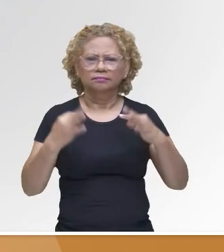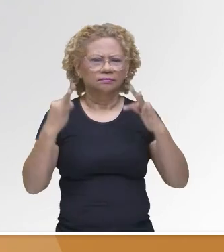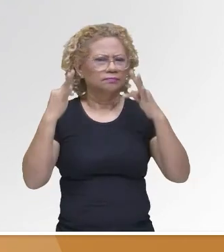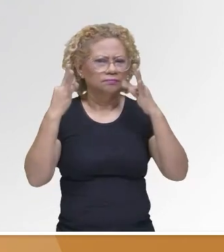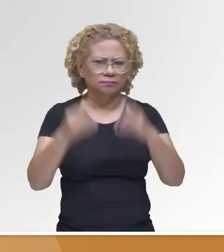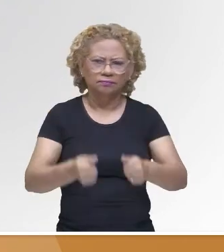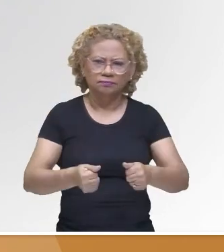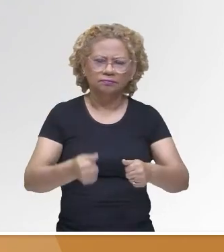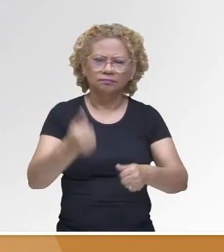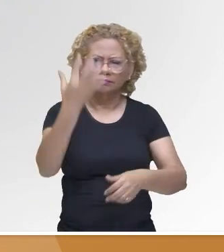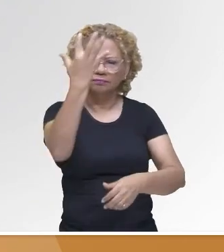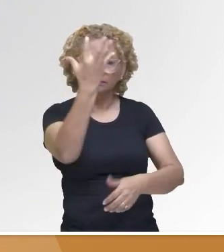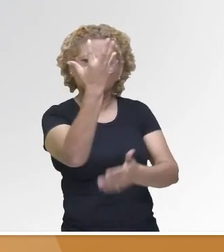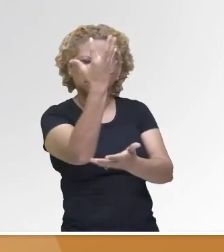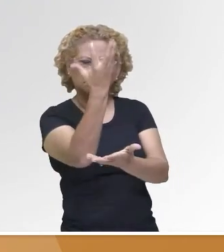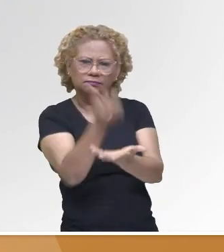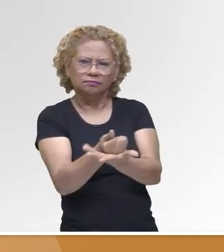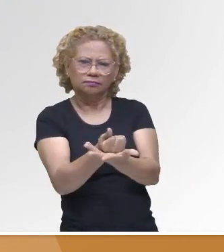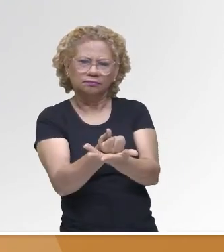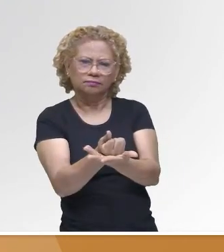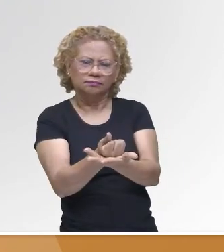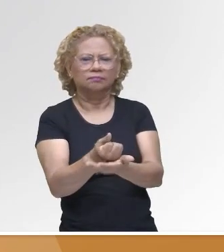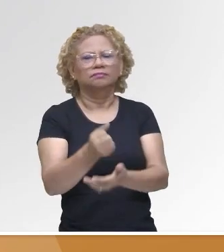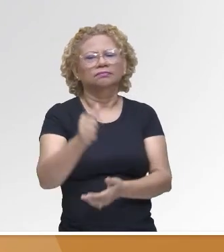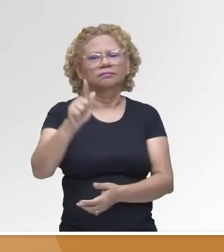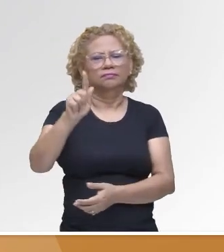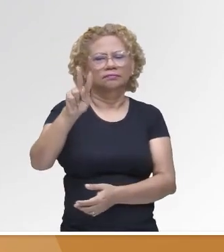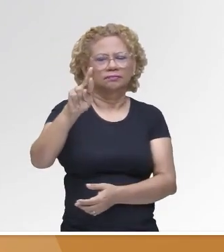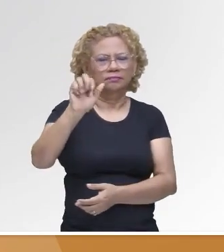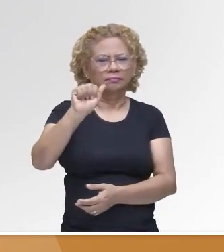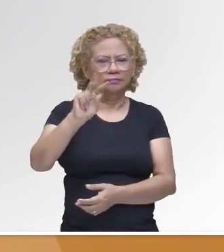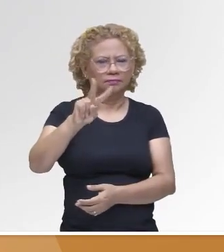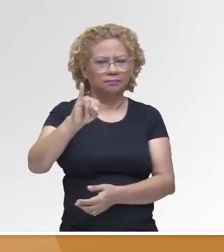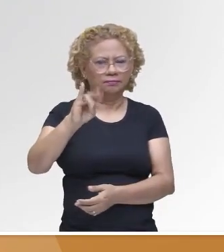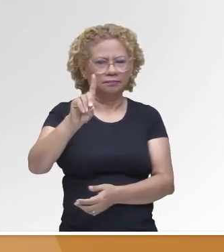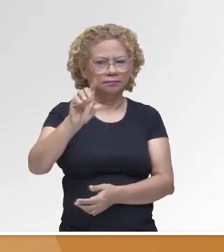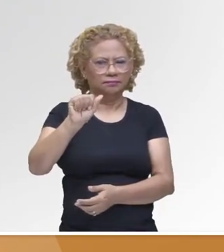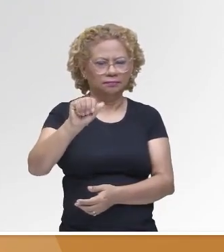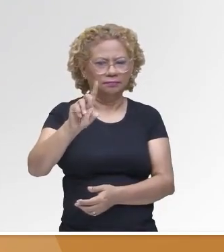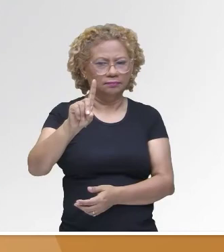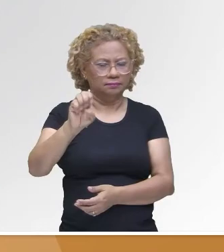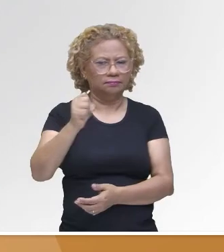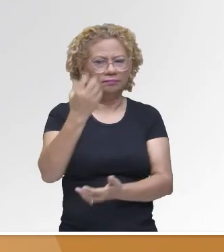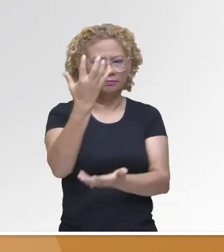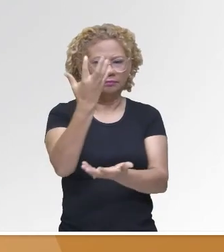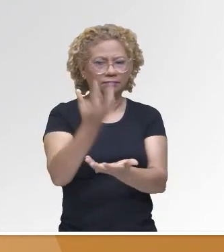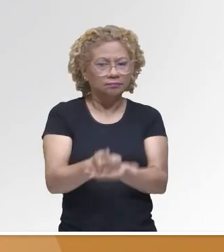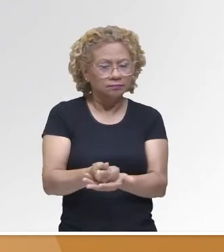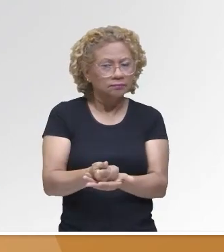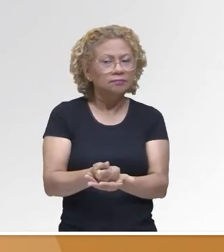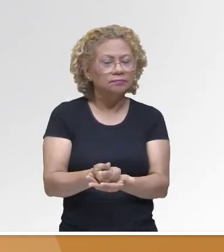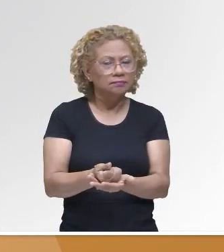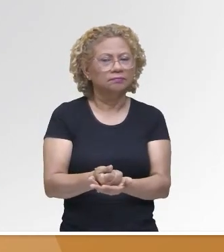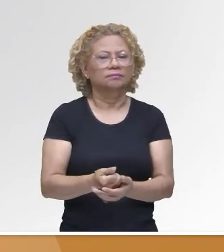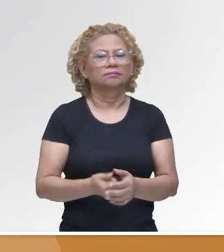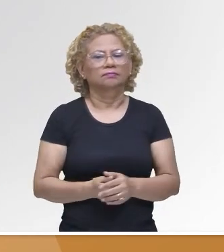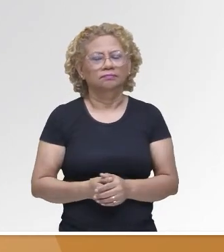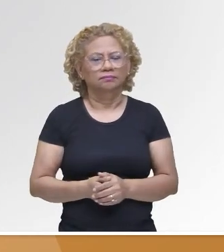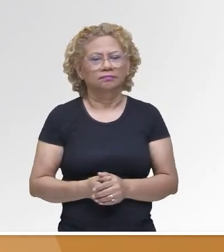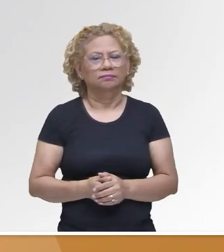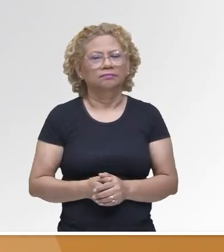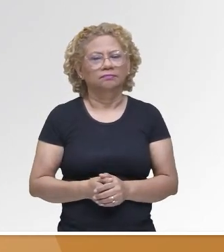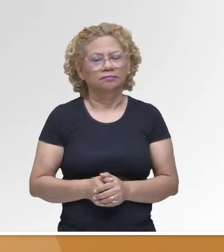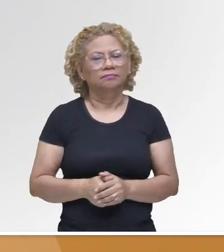a terra, porque tem uma lei da gravidade. Isso é comprovado e reconhecido universalmente. Então virou uma